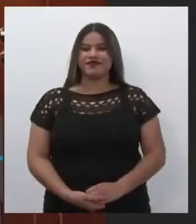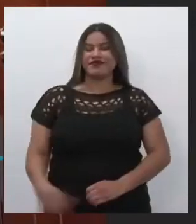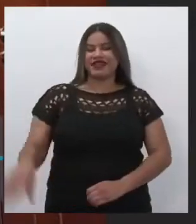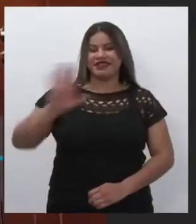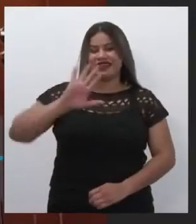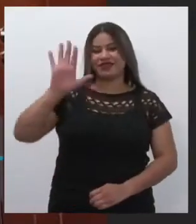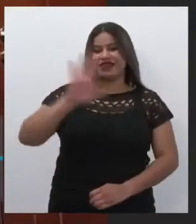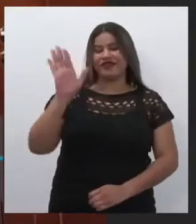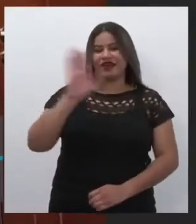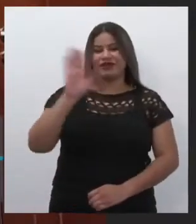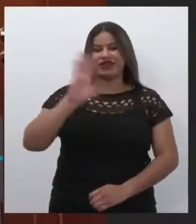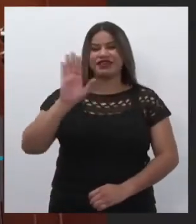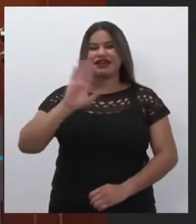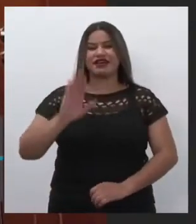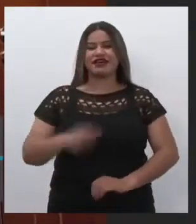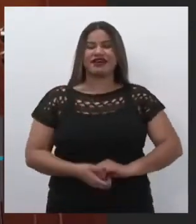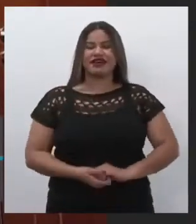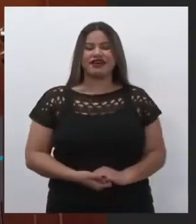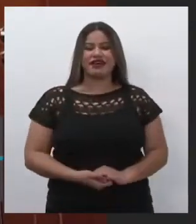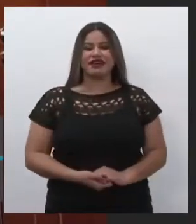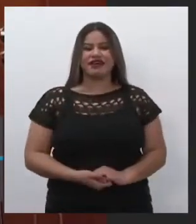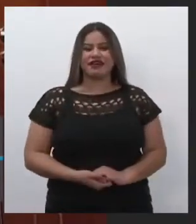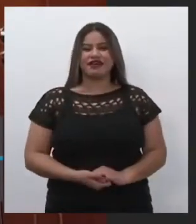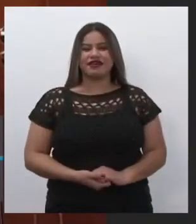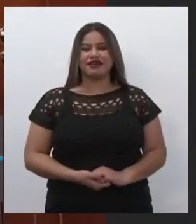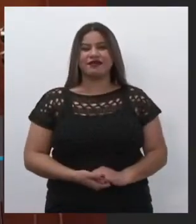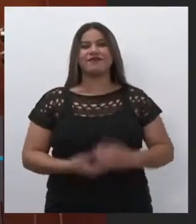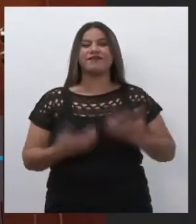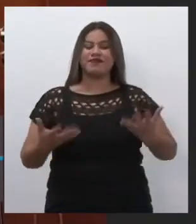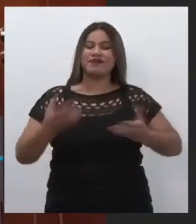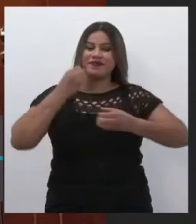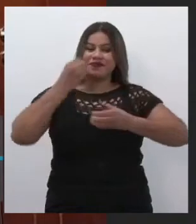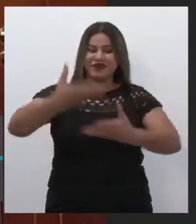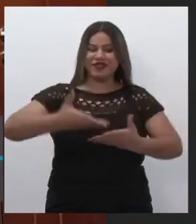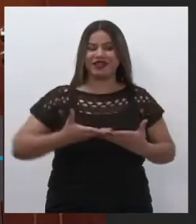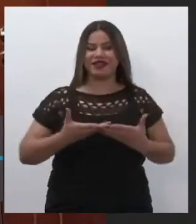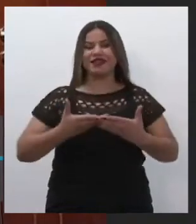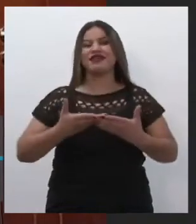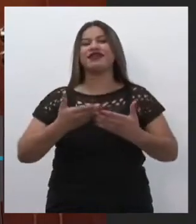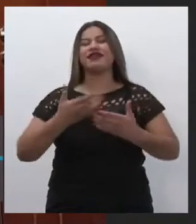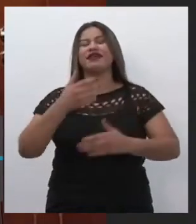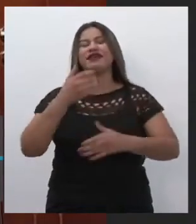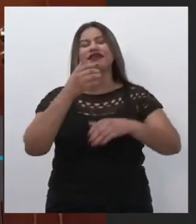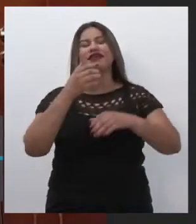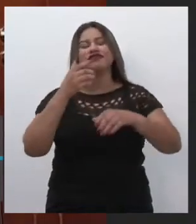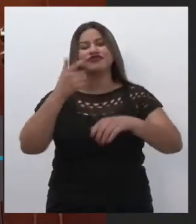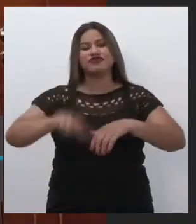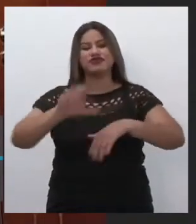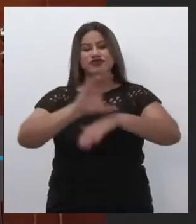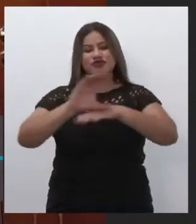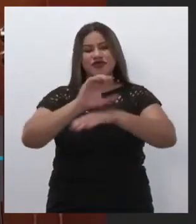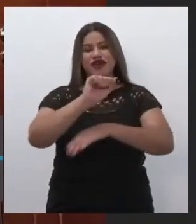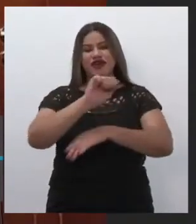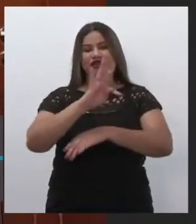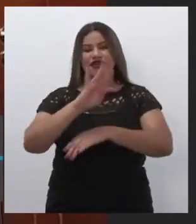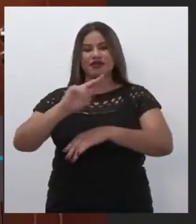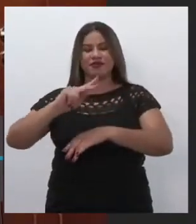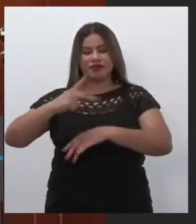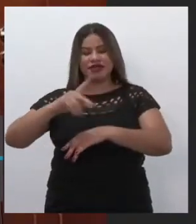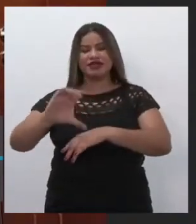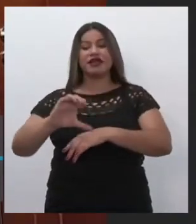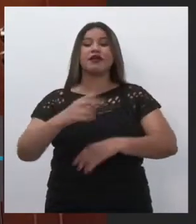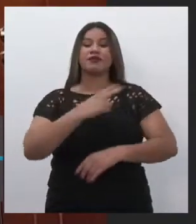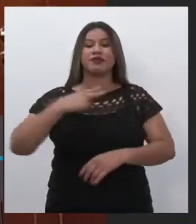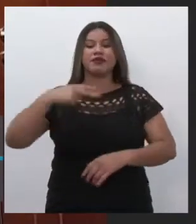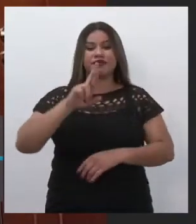Olá, bom dia a todos e a todas. Sejam muito bem-vindos a mais uma formação de ATPC. Meu nome é Renan Vasconcelos, eu sou um dos formadores